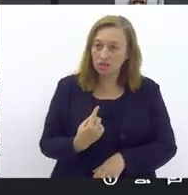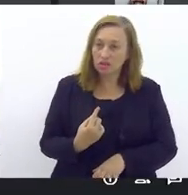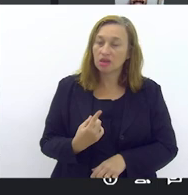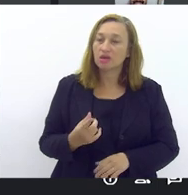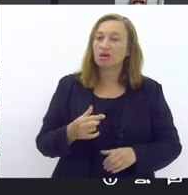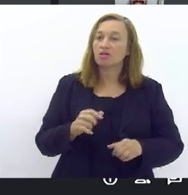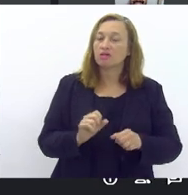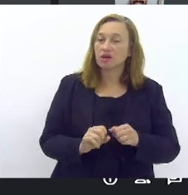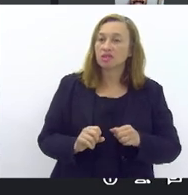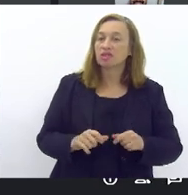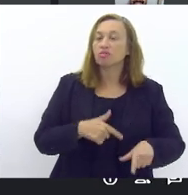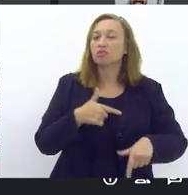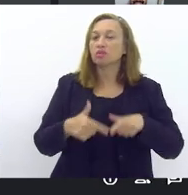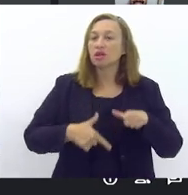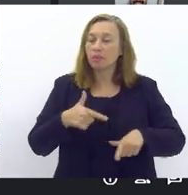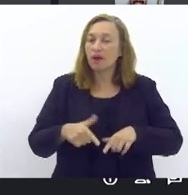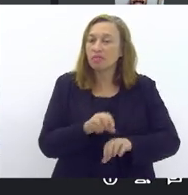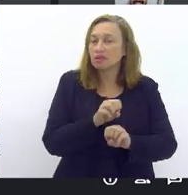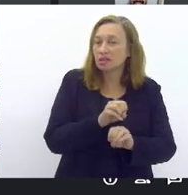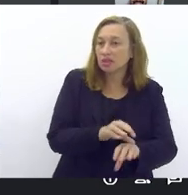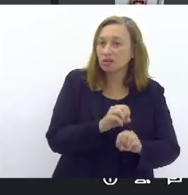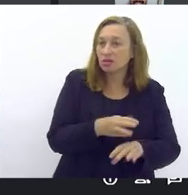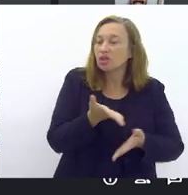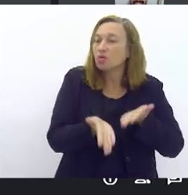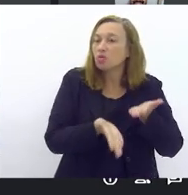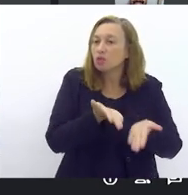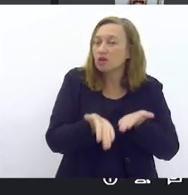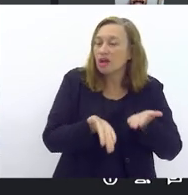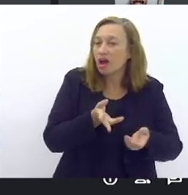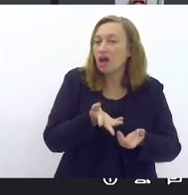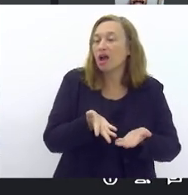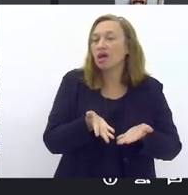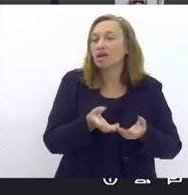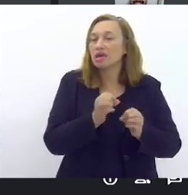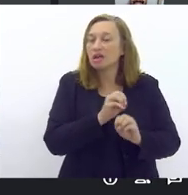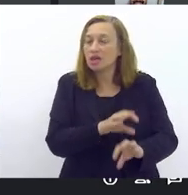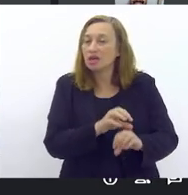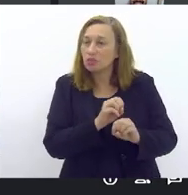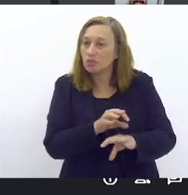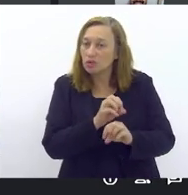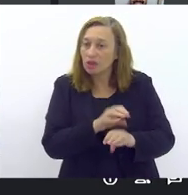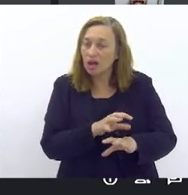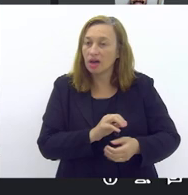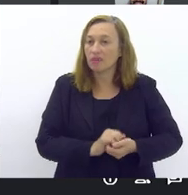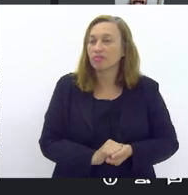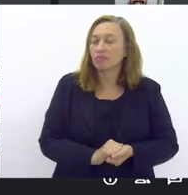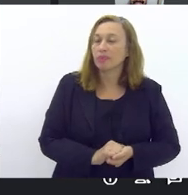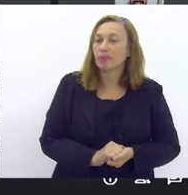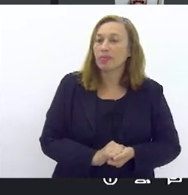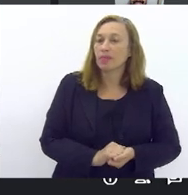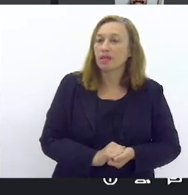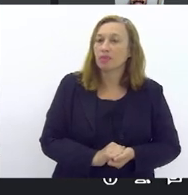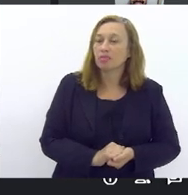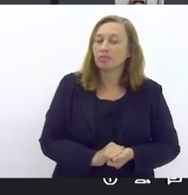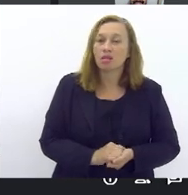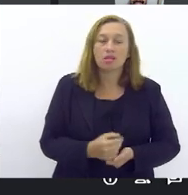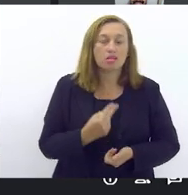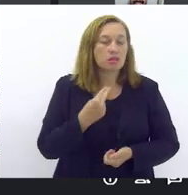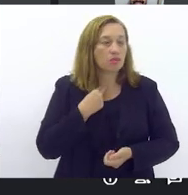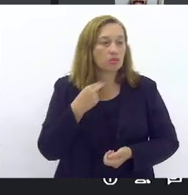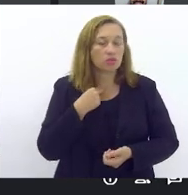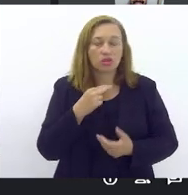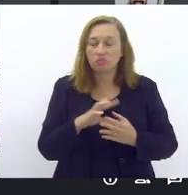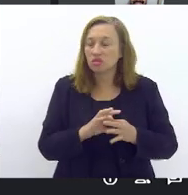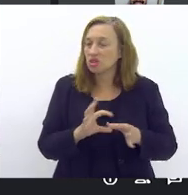atribuições da educação, que é o cuidar e educar, que é indissociável, que nós não podemos